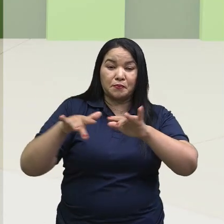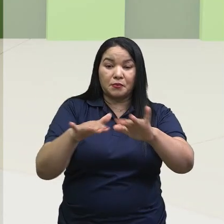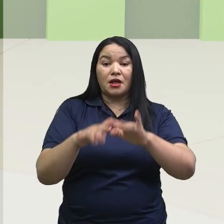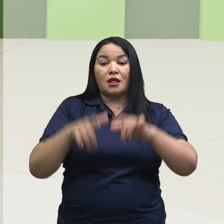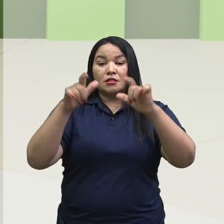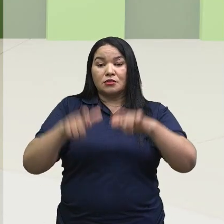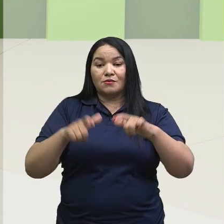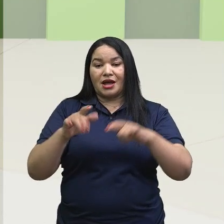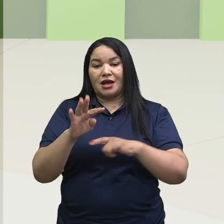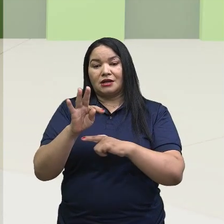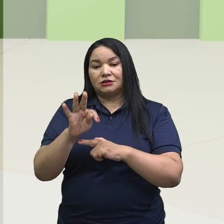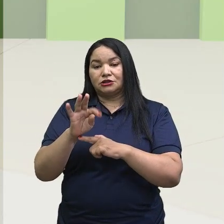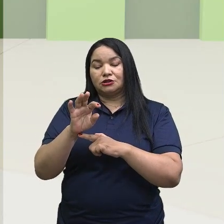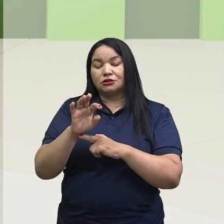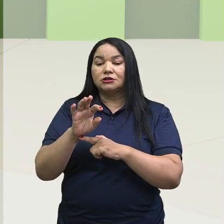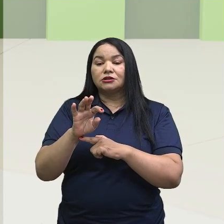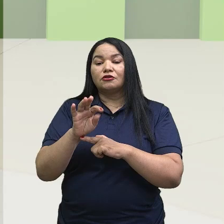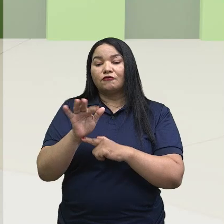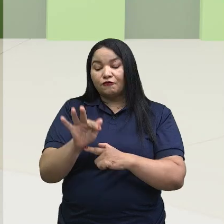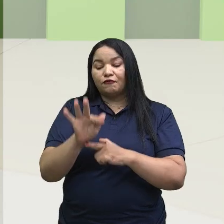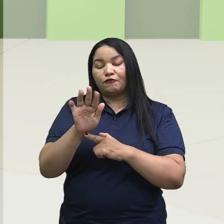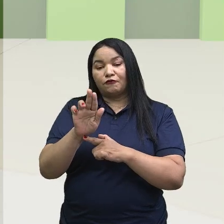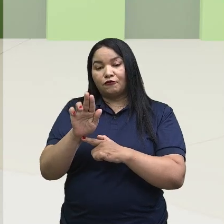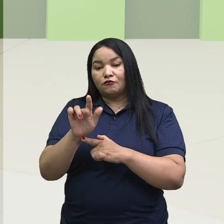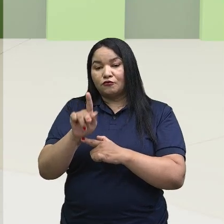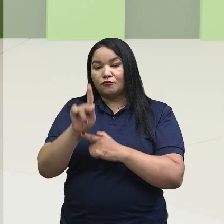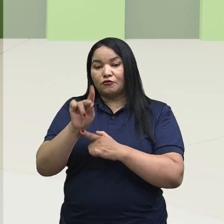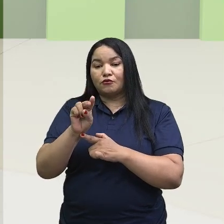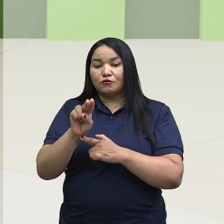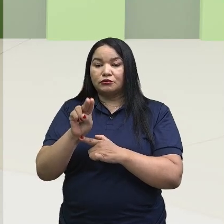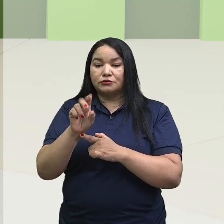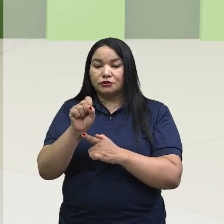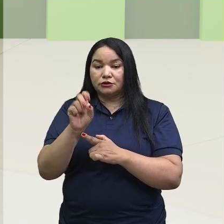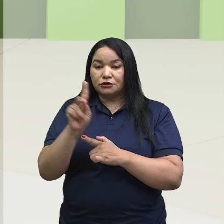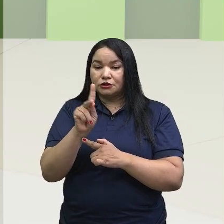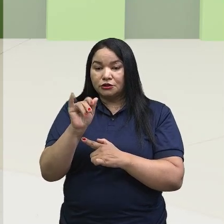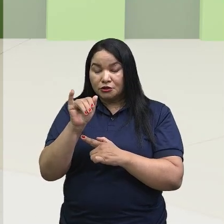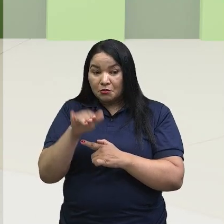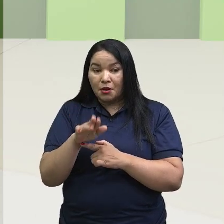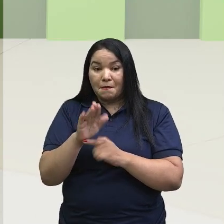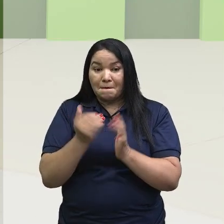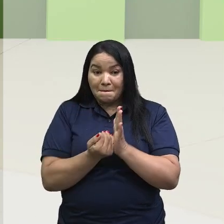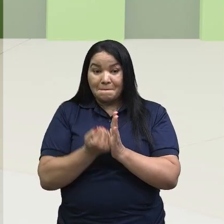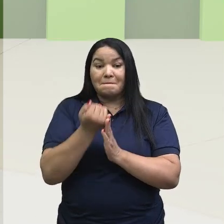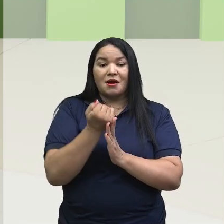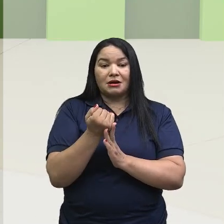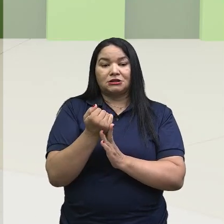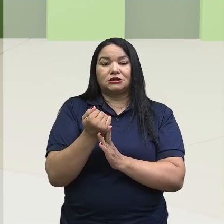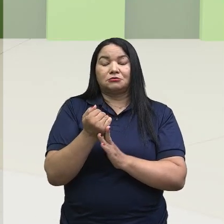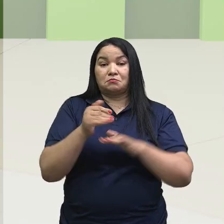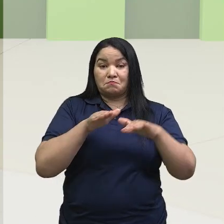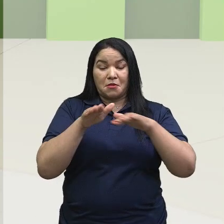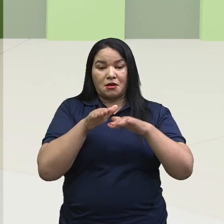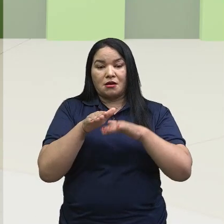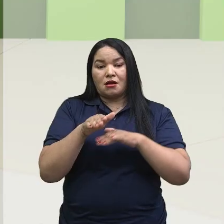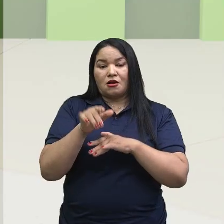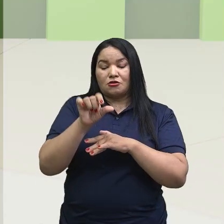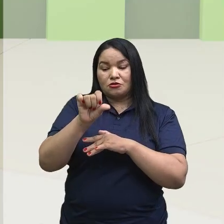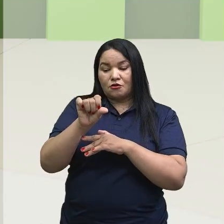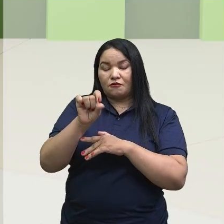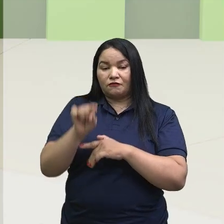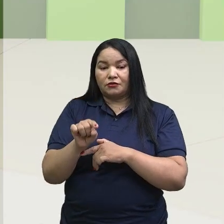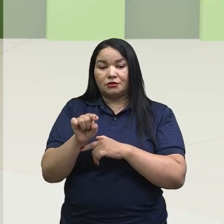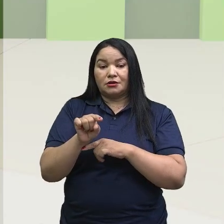tsunami iniciou com um terremoto de magnitude 9, tá? Isso a gente está falando de uma escala que é chamada escala